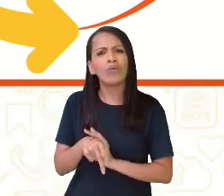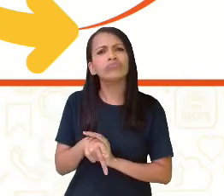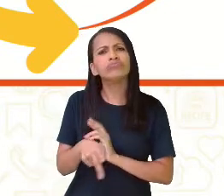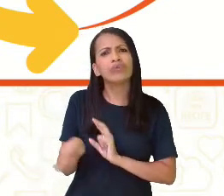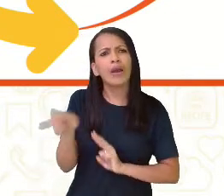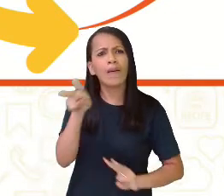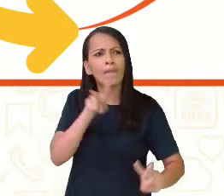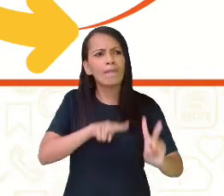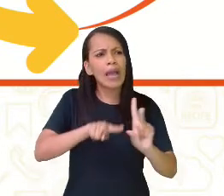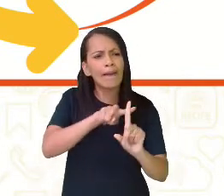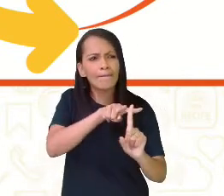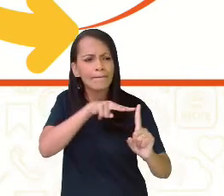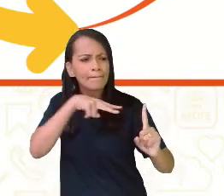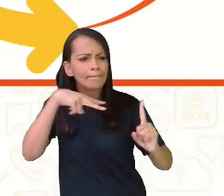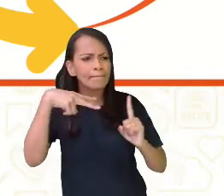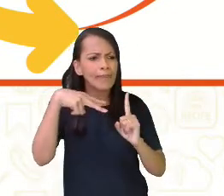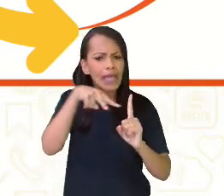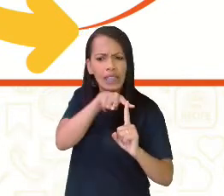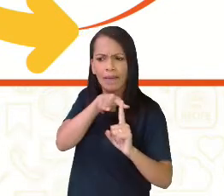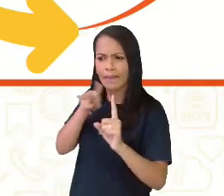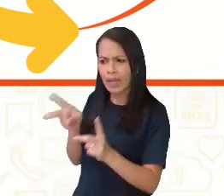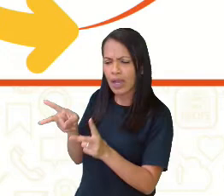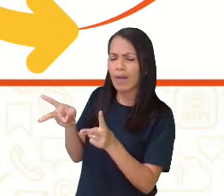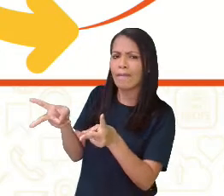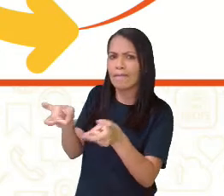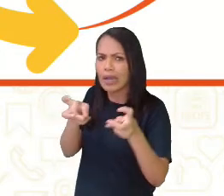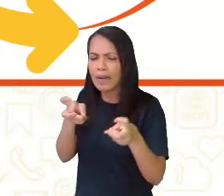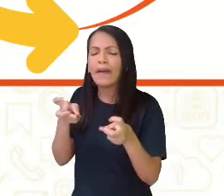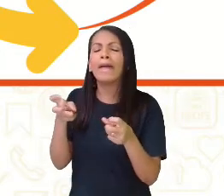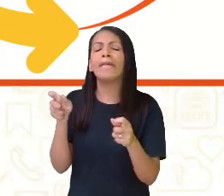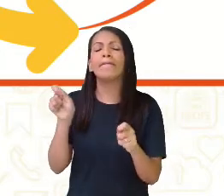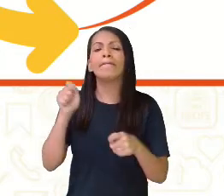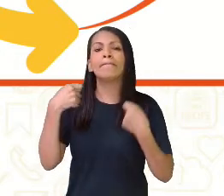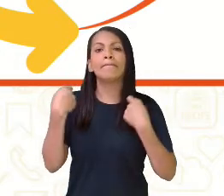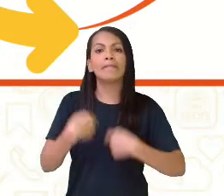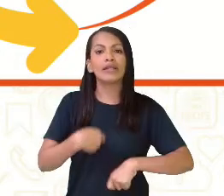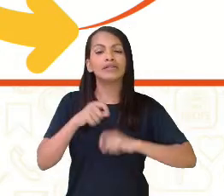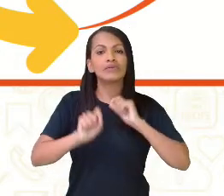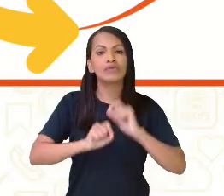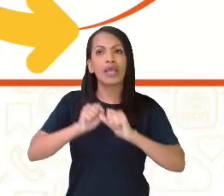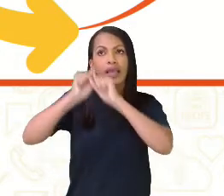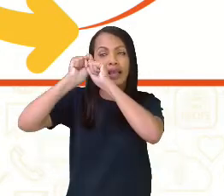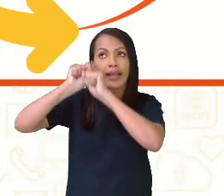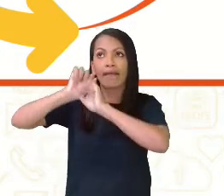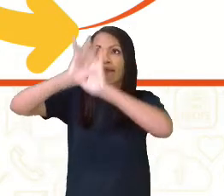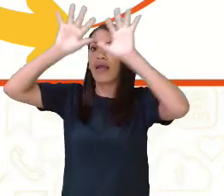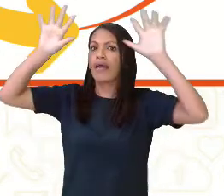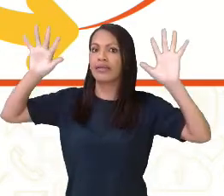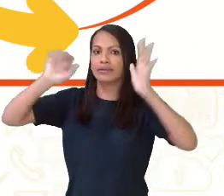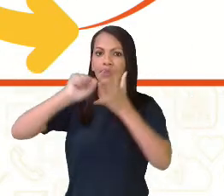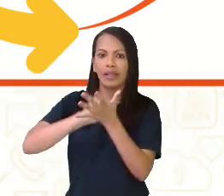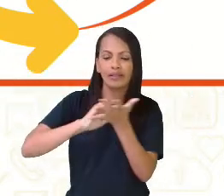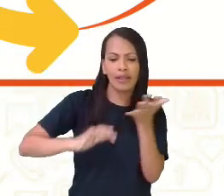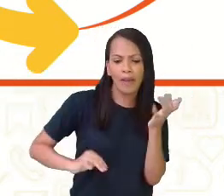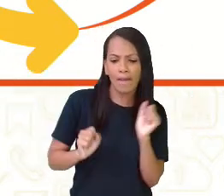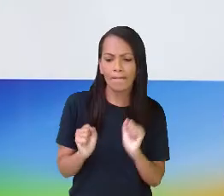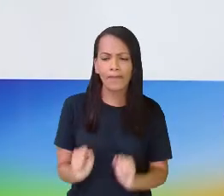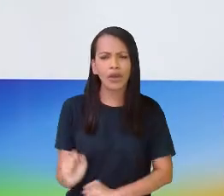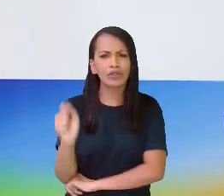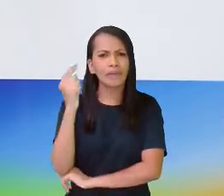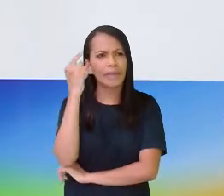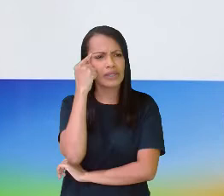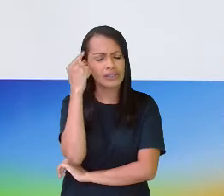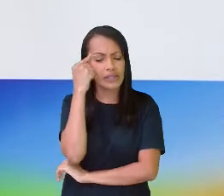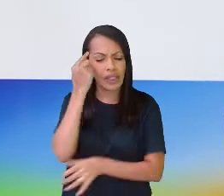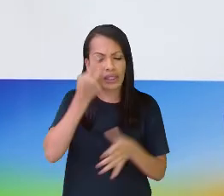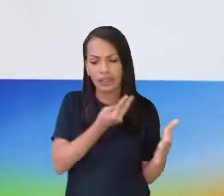as demandas do estudante, a gente precisa ter clareza, né, no desenvolver da atividade, que pode ser uma atividade pensada para a